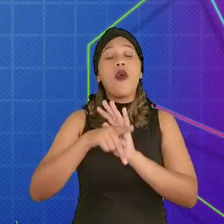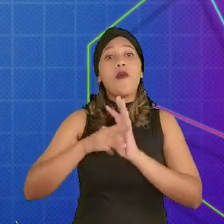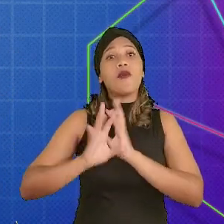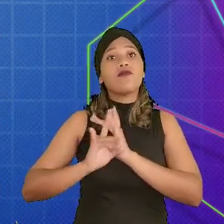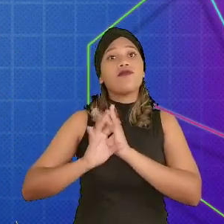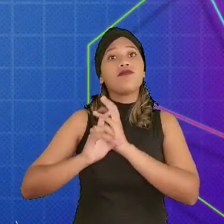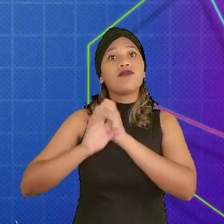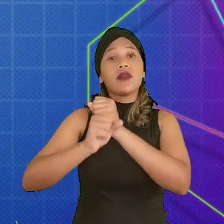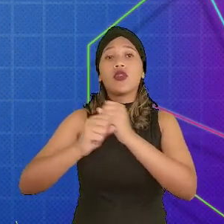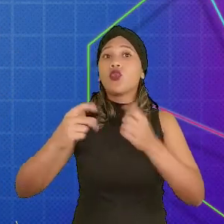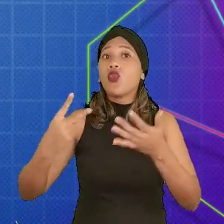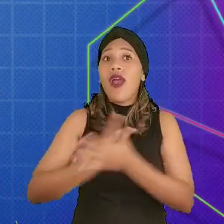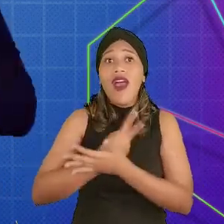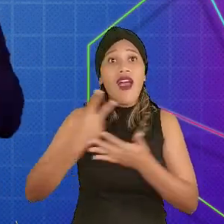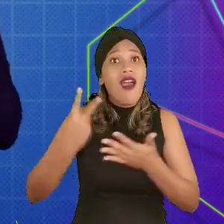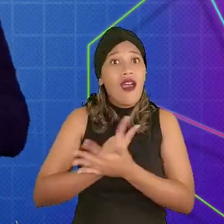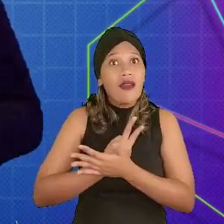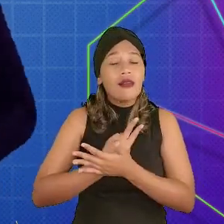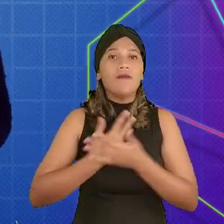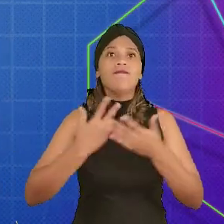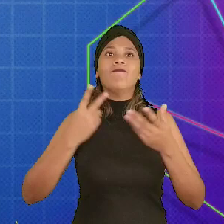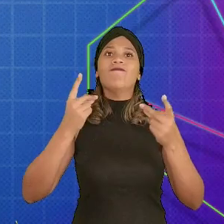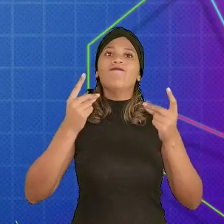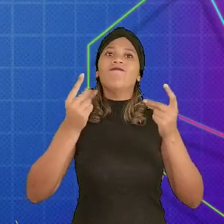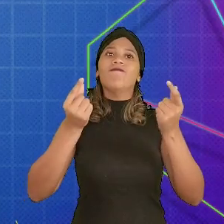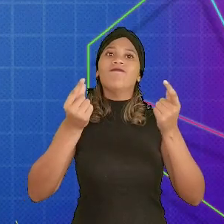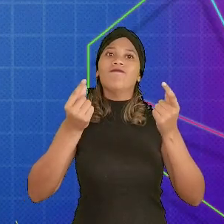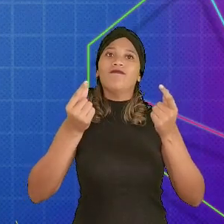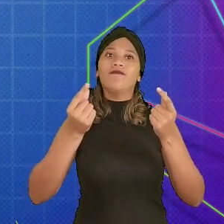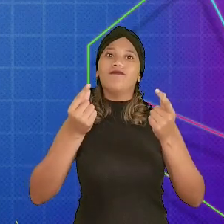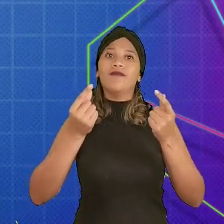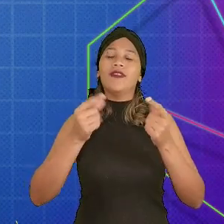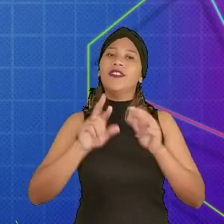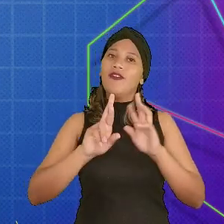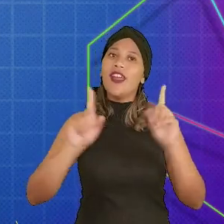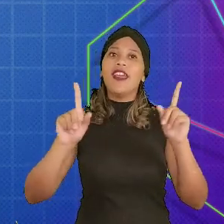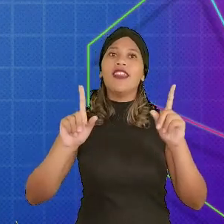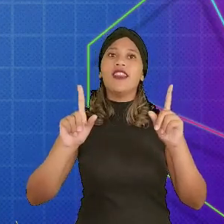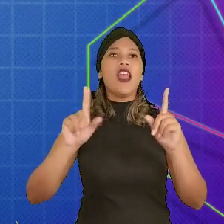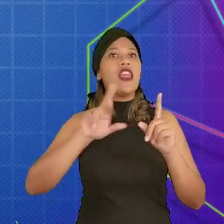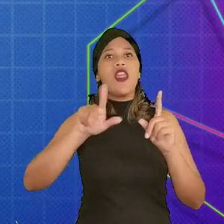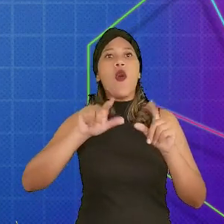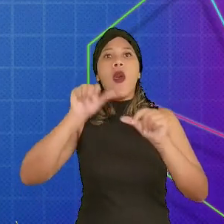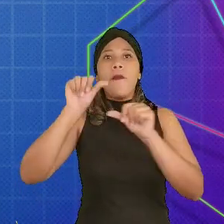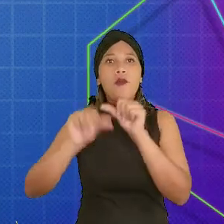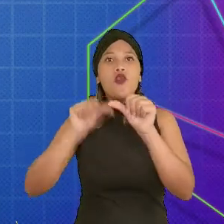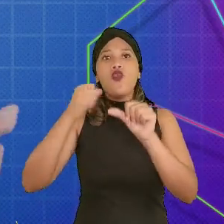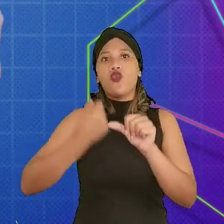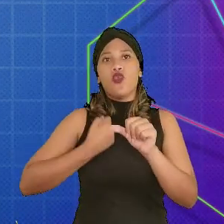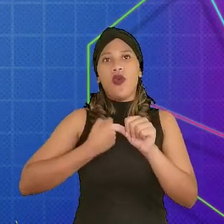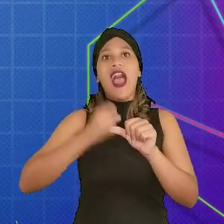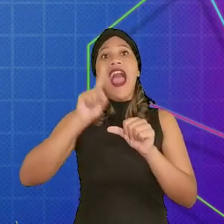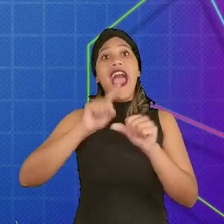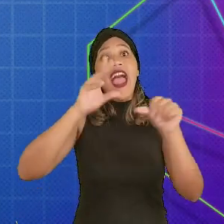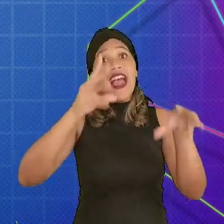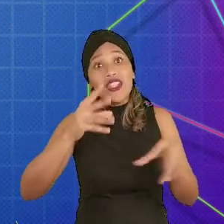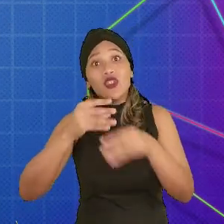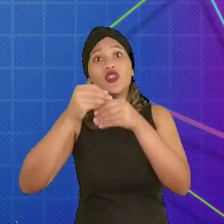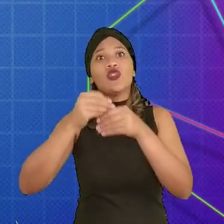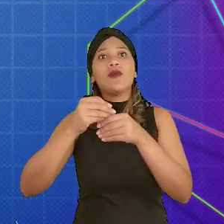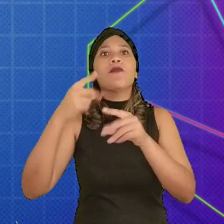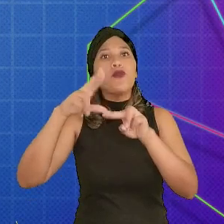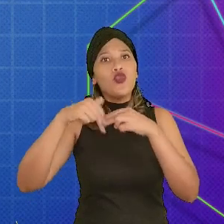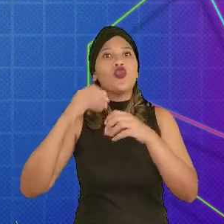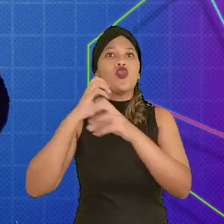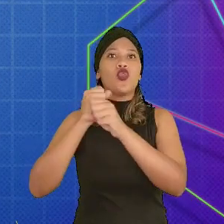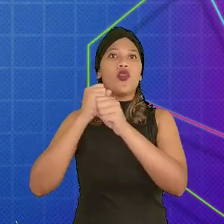contagem de pontos não será correta. Então, a importância da gramática que está ali nos blocos vai ser a coisa que temos de nos atentar. Em